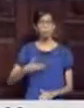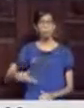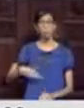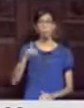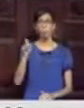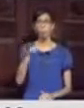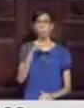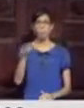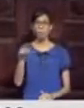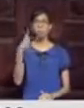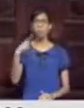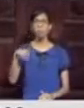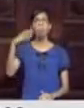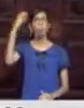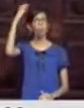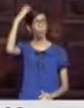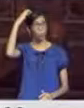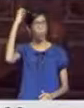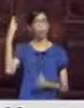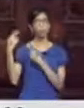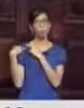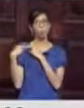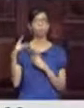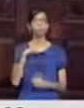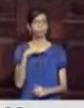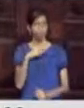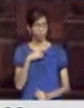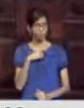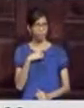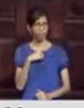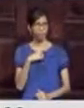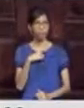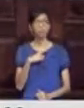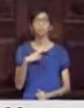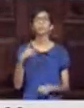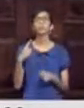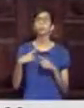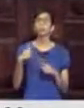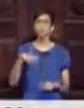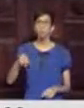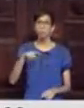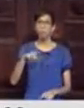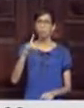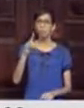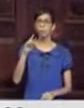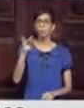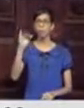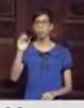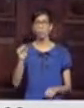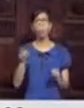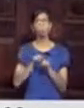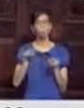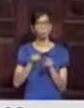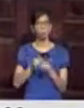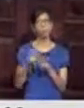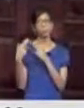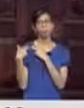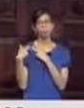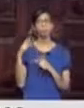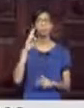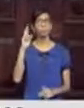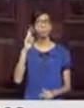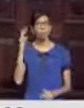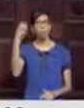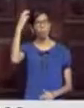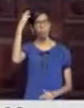a sua parcela enorme de responsabilidade. Dornelles tem a sua parcela enorme de responsabilidade. Mas